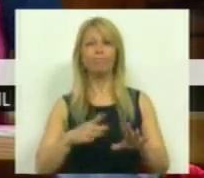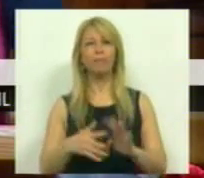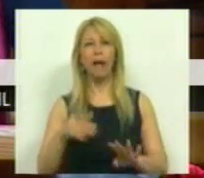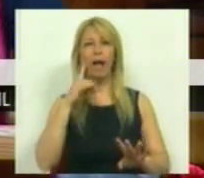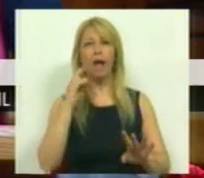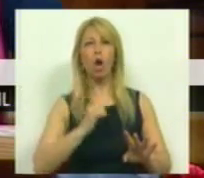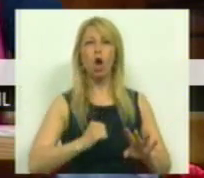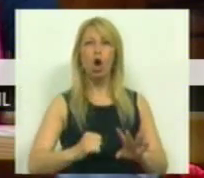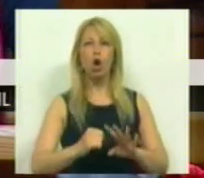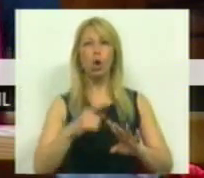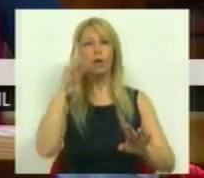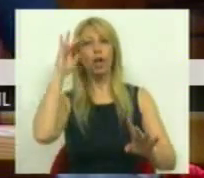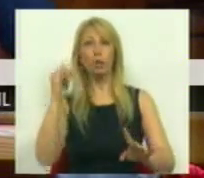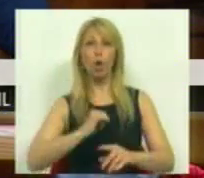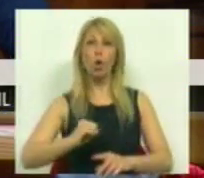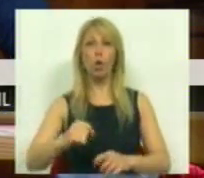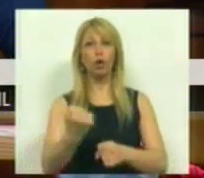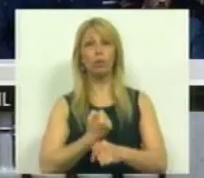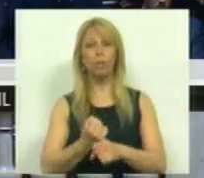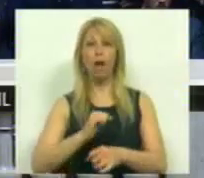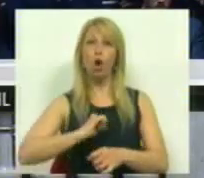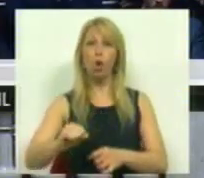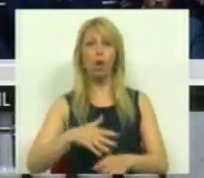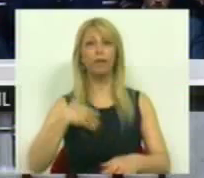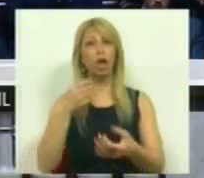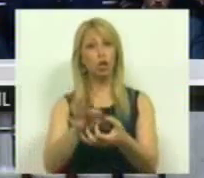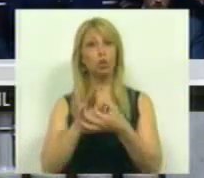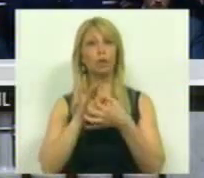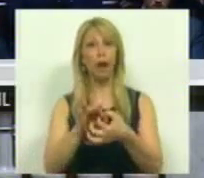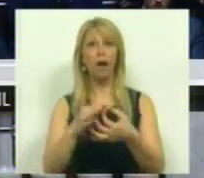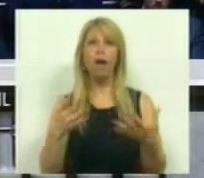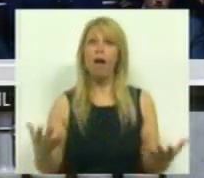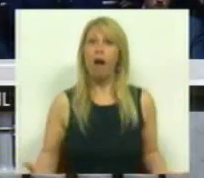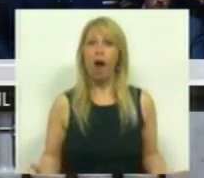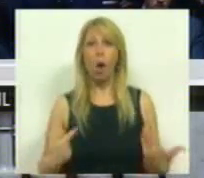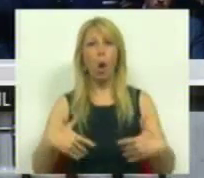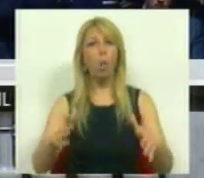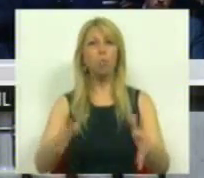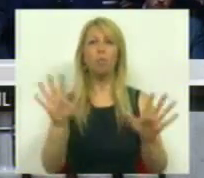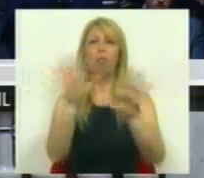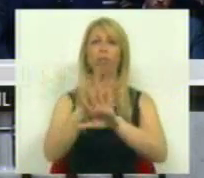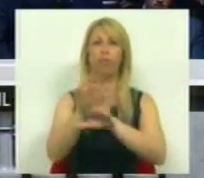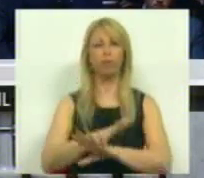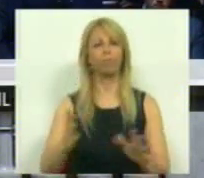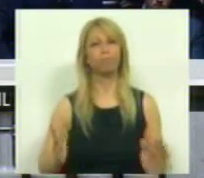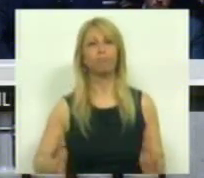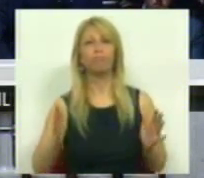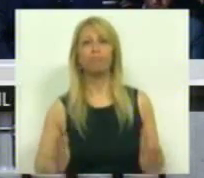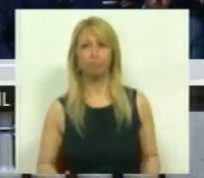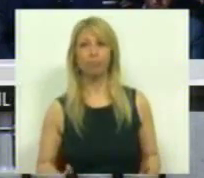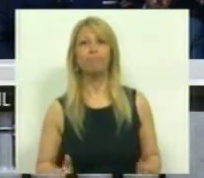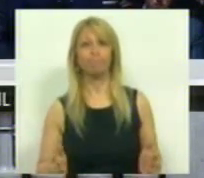ideológica contra o trabalho e contra a solidariedade, dispensa agora todos os disfarces. O